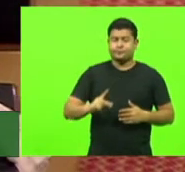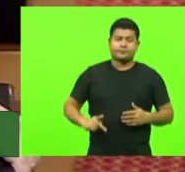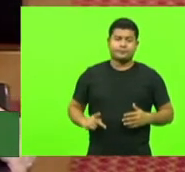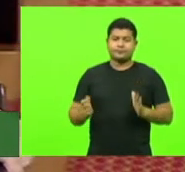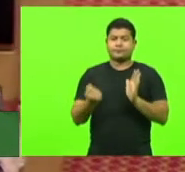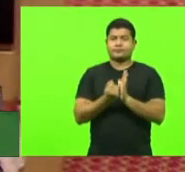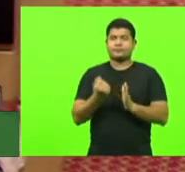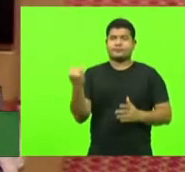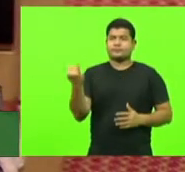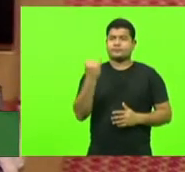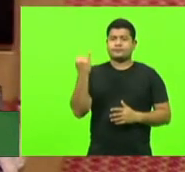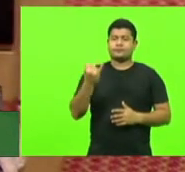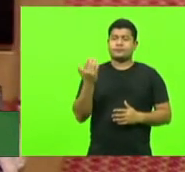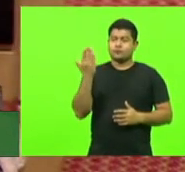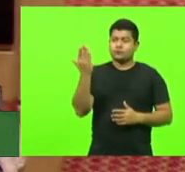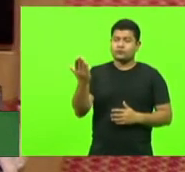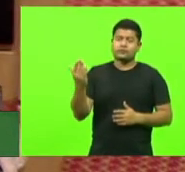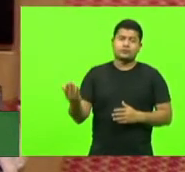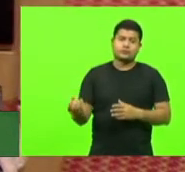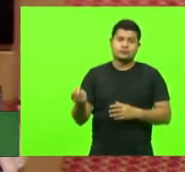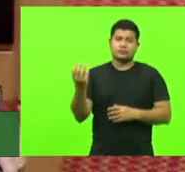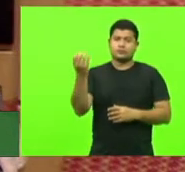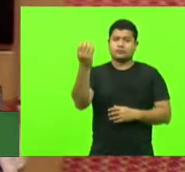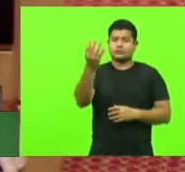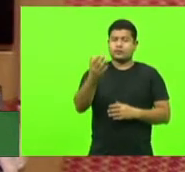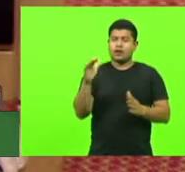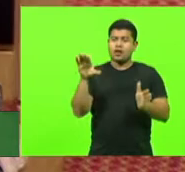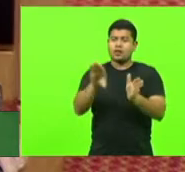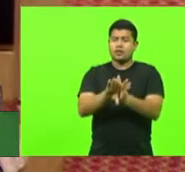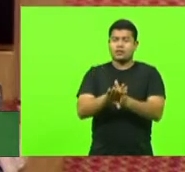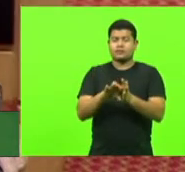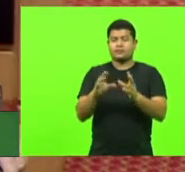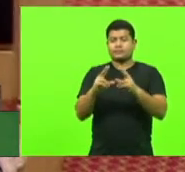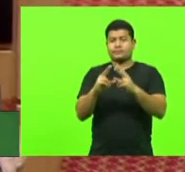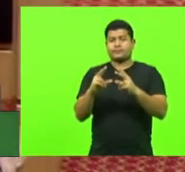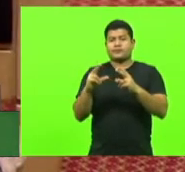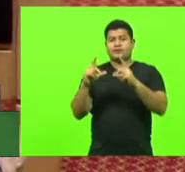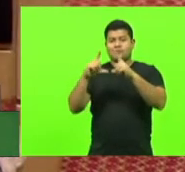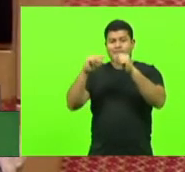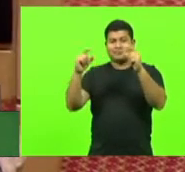importância da ida de Vossa Excelência a Brasília, da